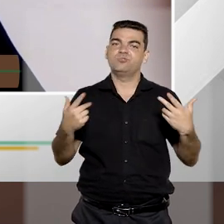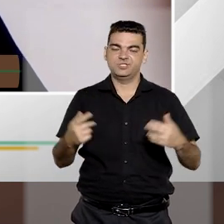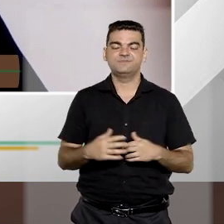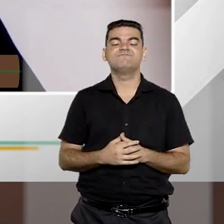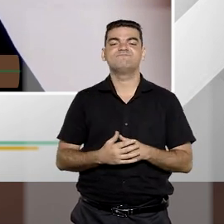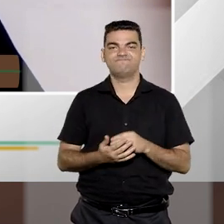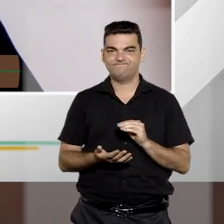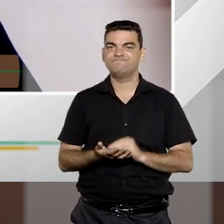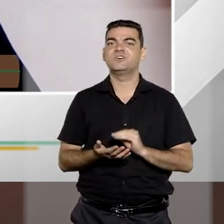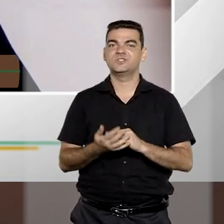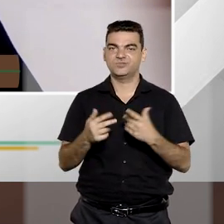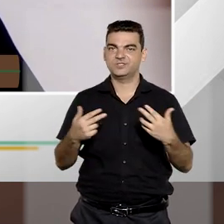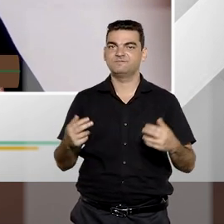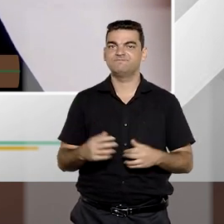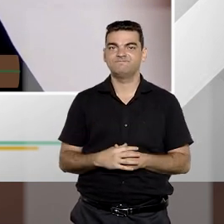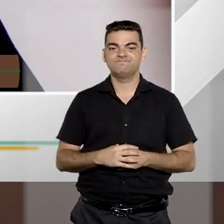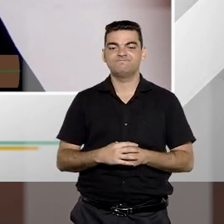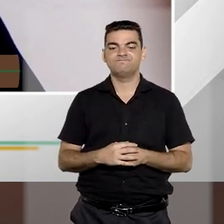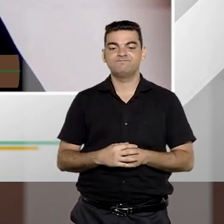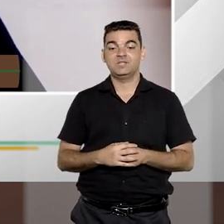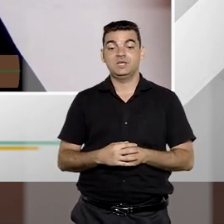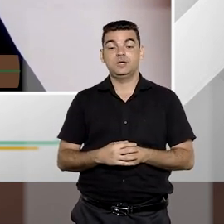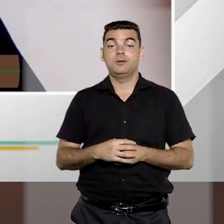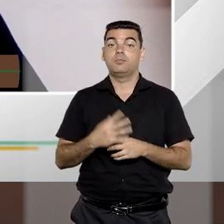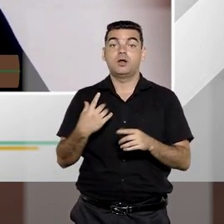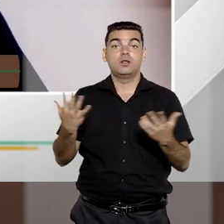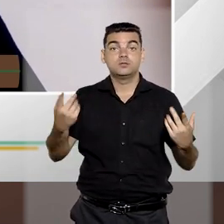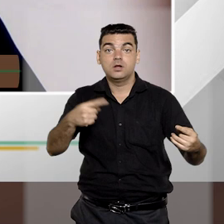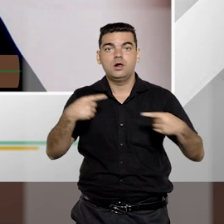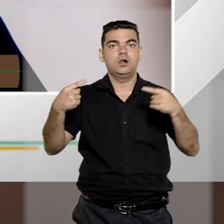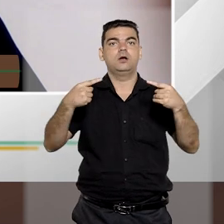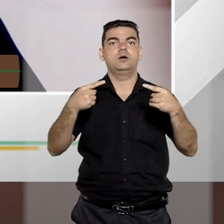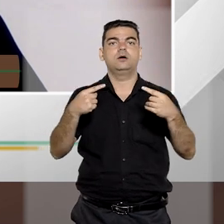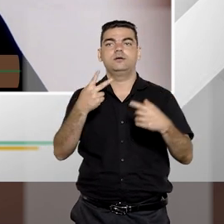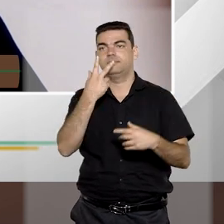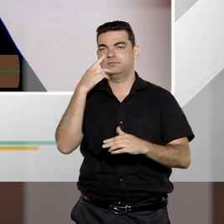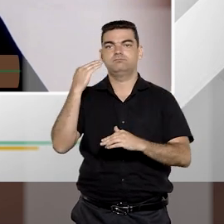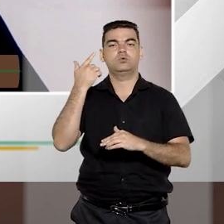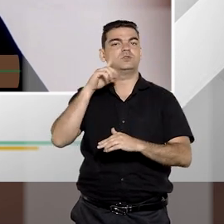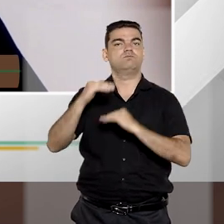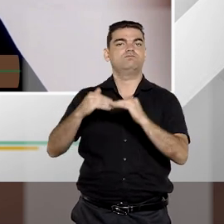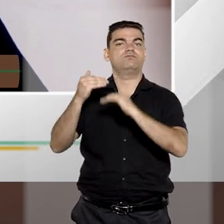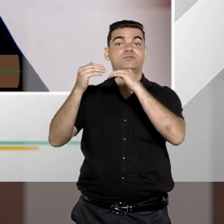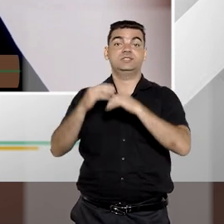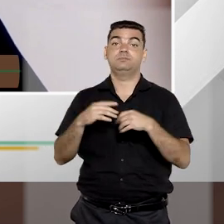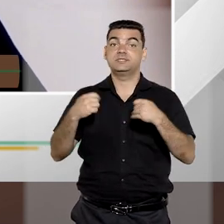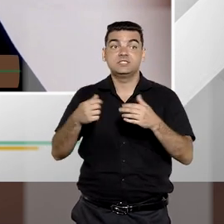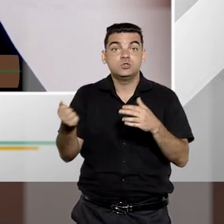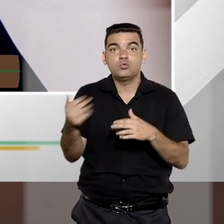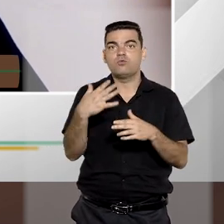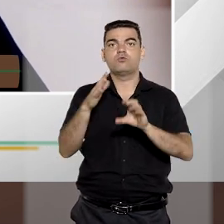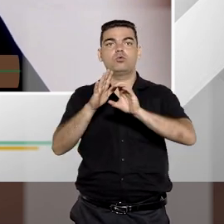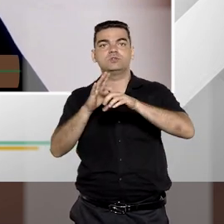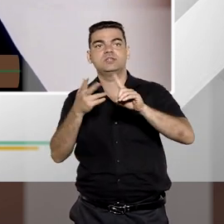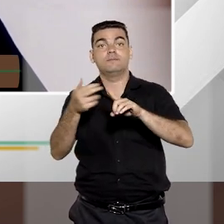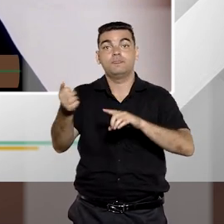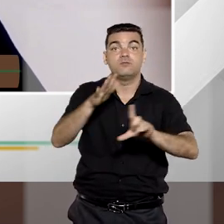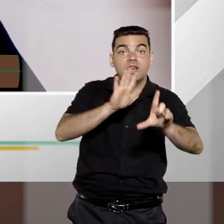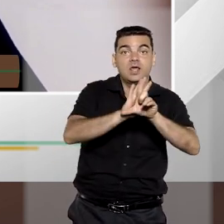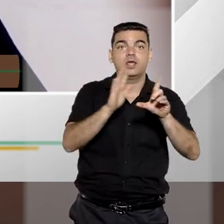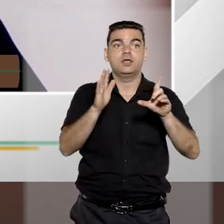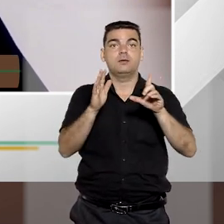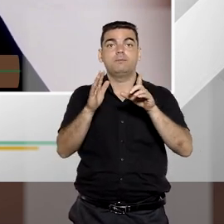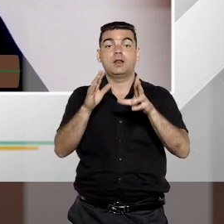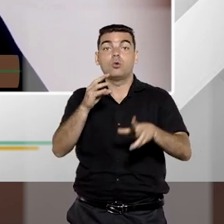serem preenchidas, que com a evolução e a discussão, a gente acaba por também precisar de novas leis que venham